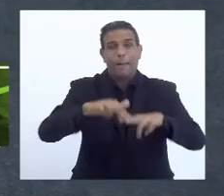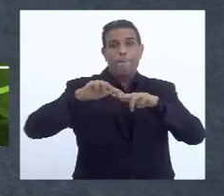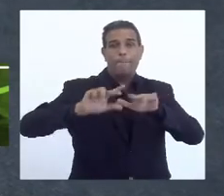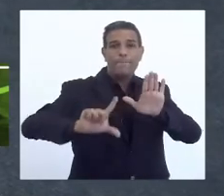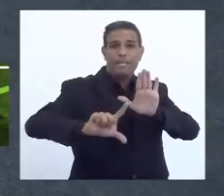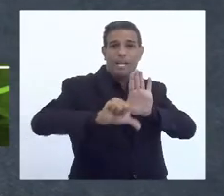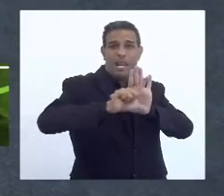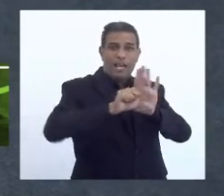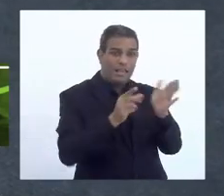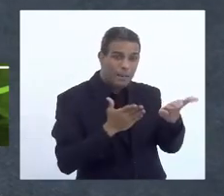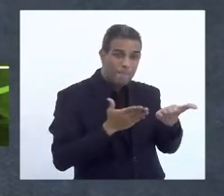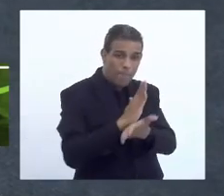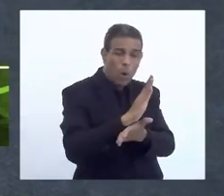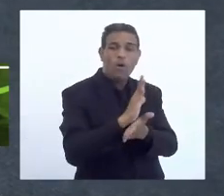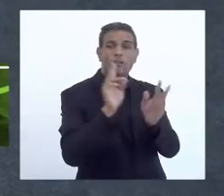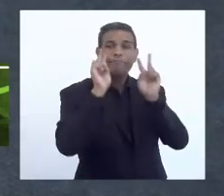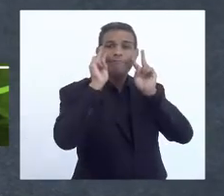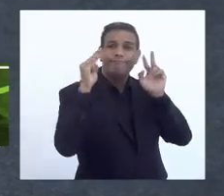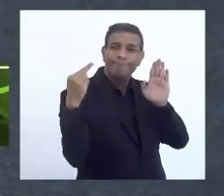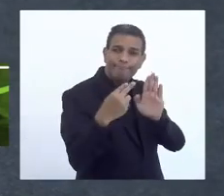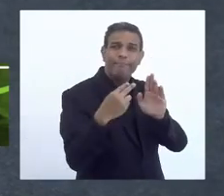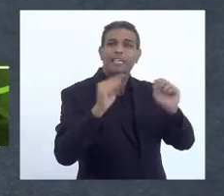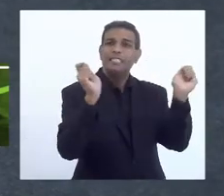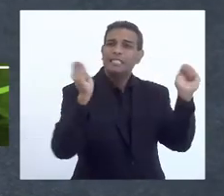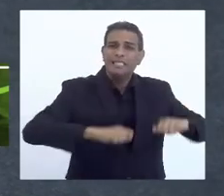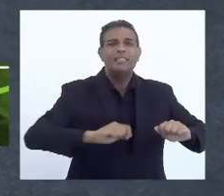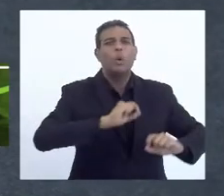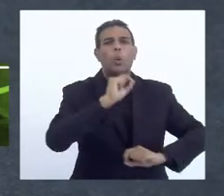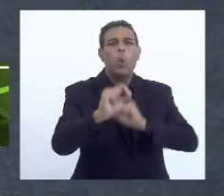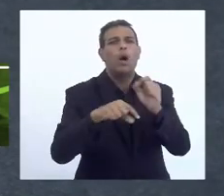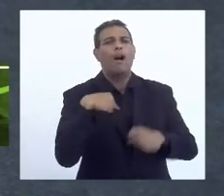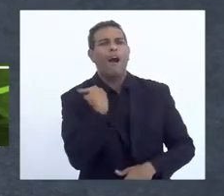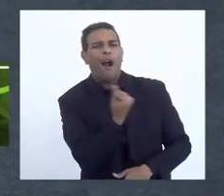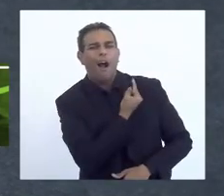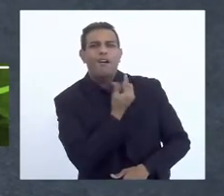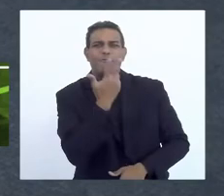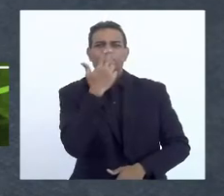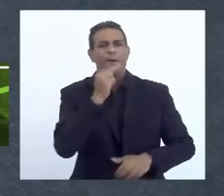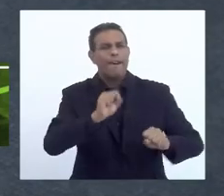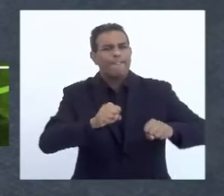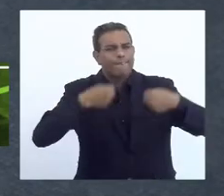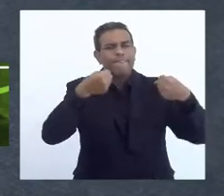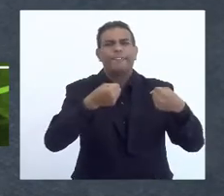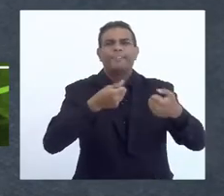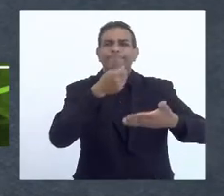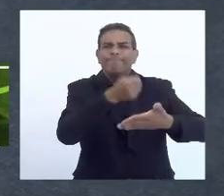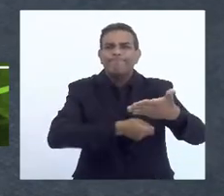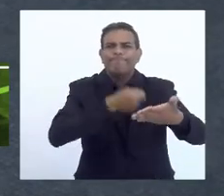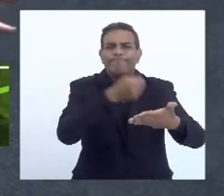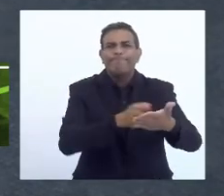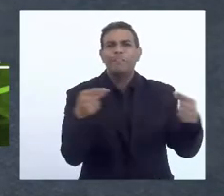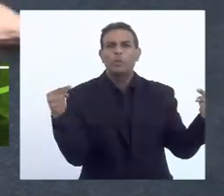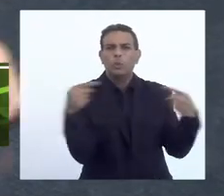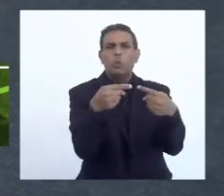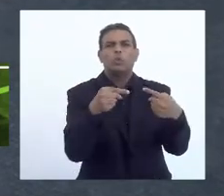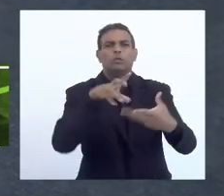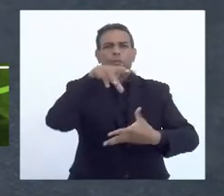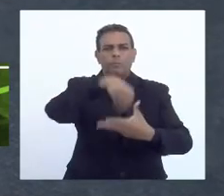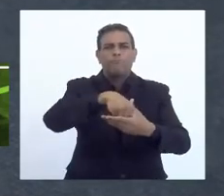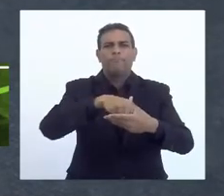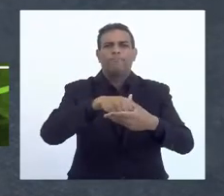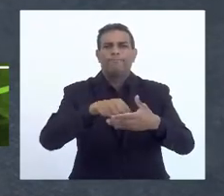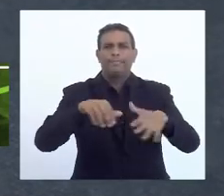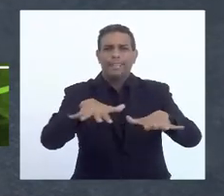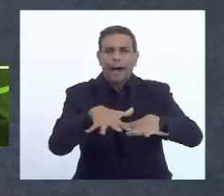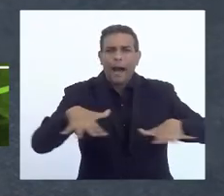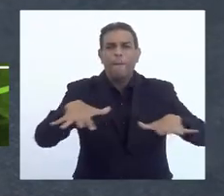foi promulgada, na possibilidade de enfrentarmos esse tema dentro da esfera da